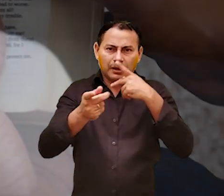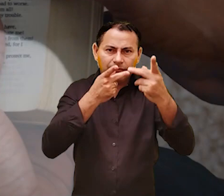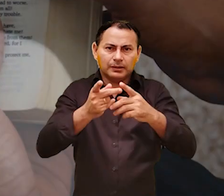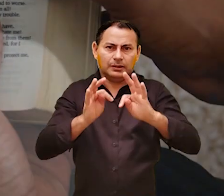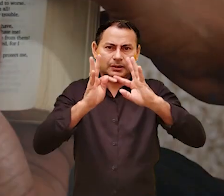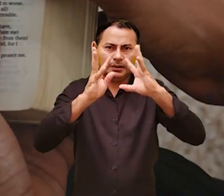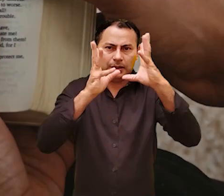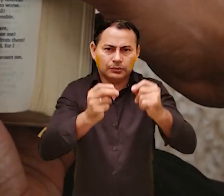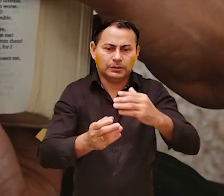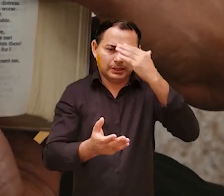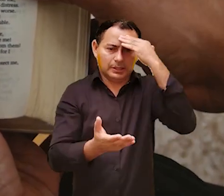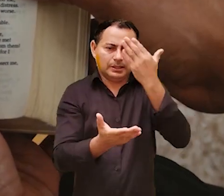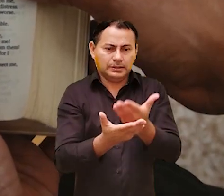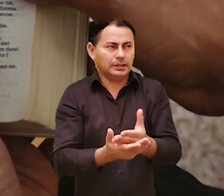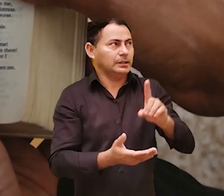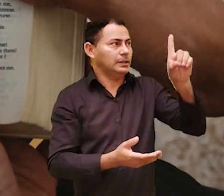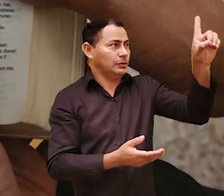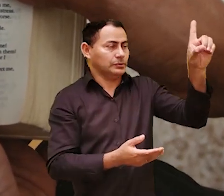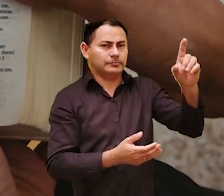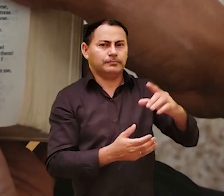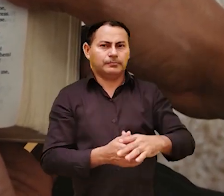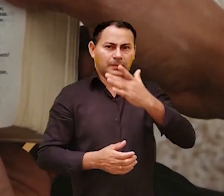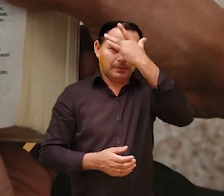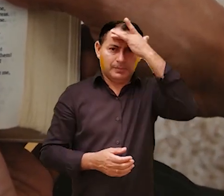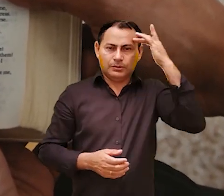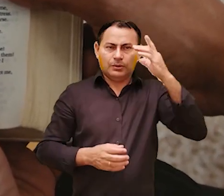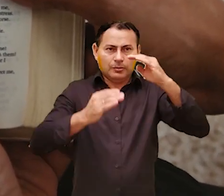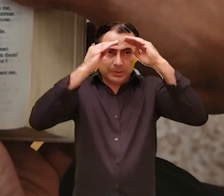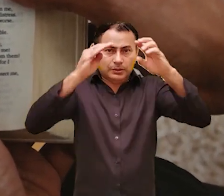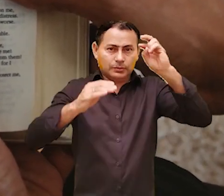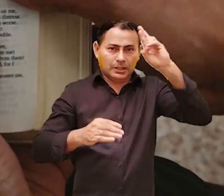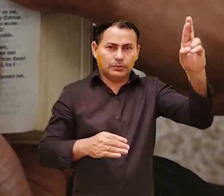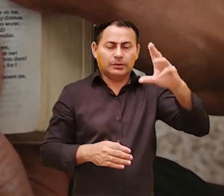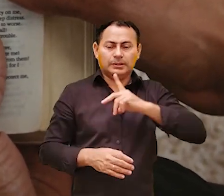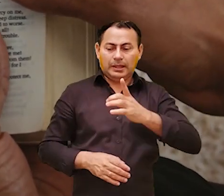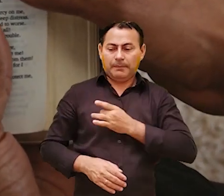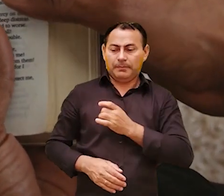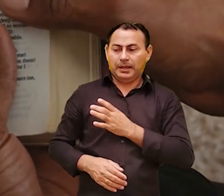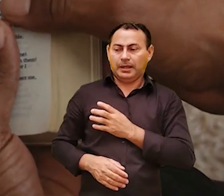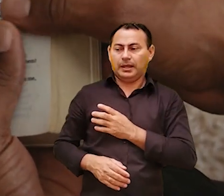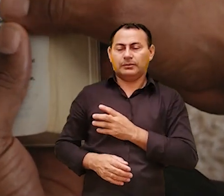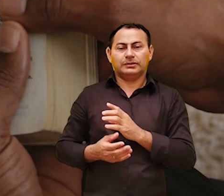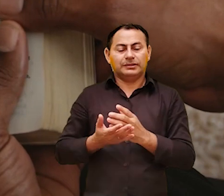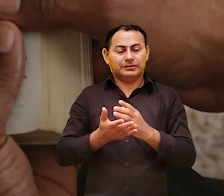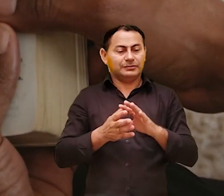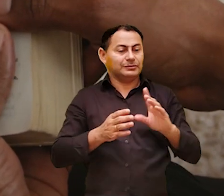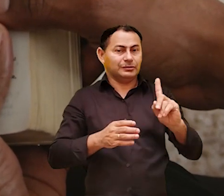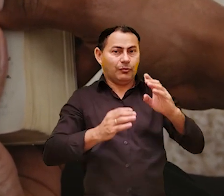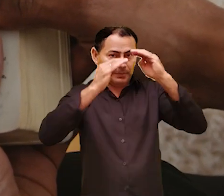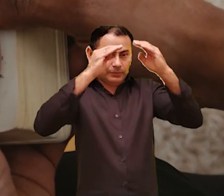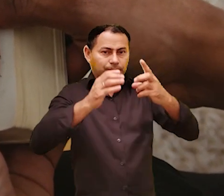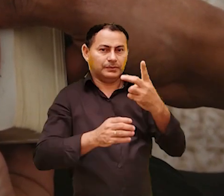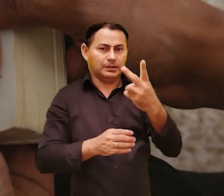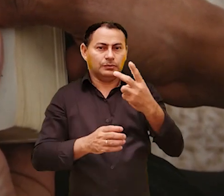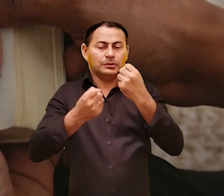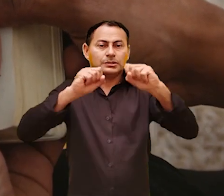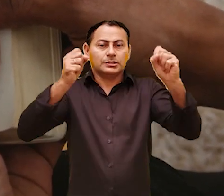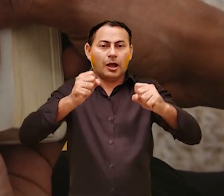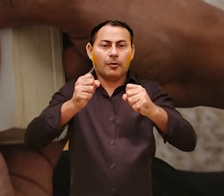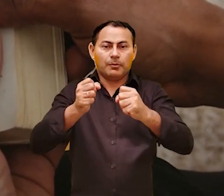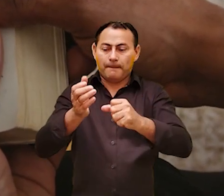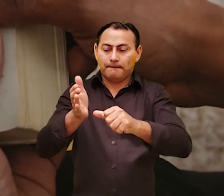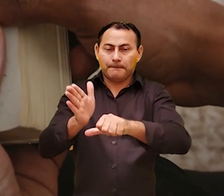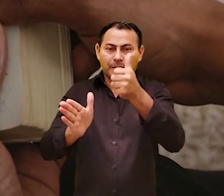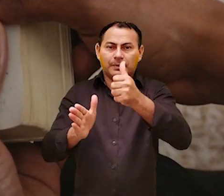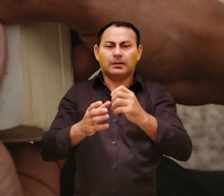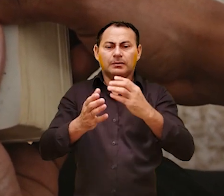está se referindo a todo que crê em Deus. As pessoas que temem ao Senhor têm medo de desobedecê-lo. Segundo o Salmo